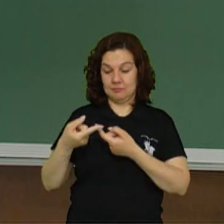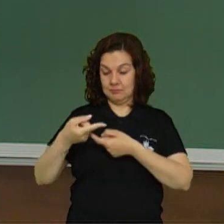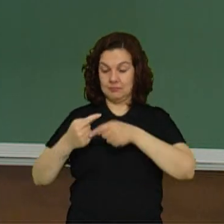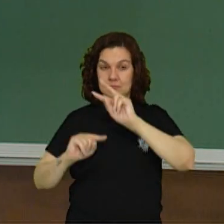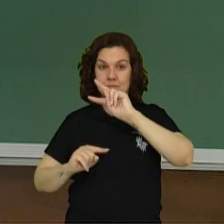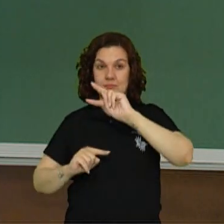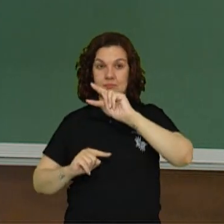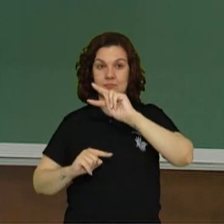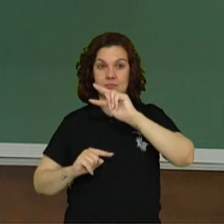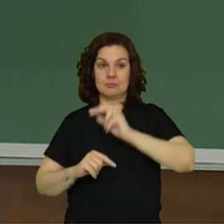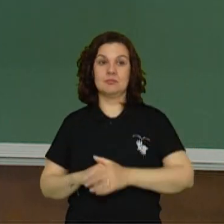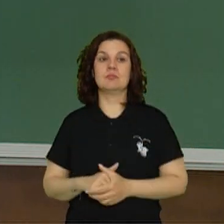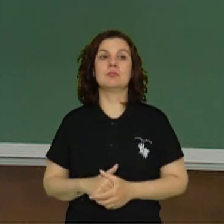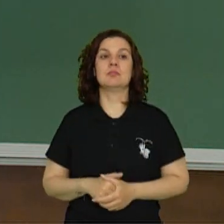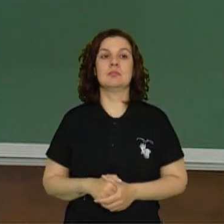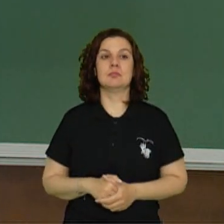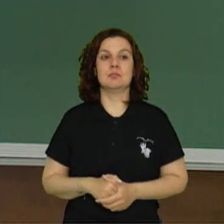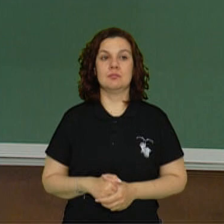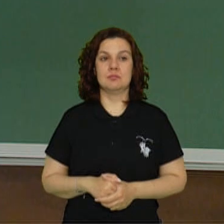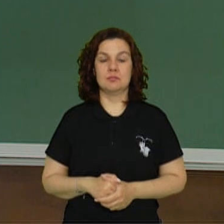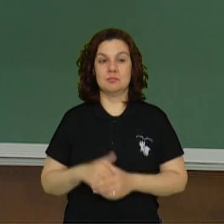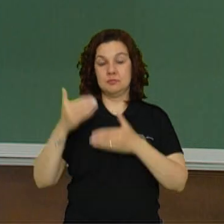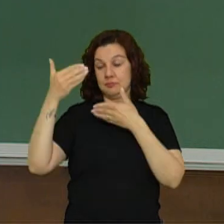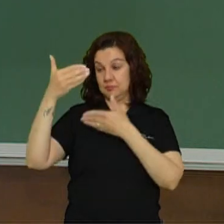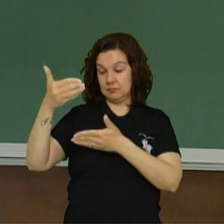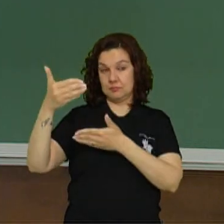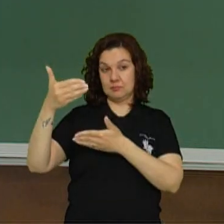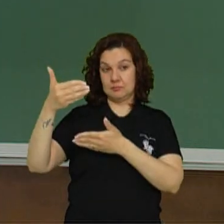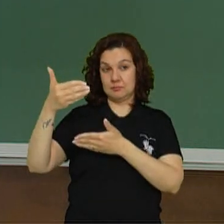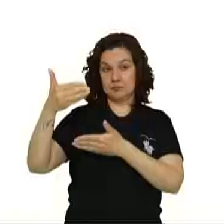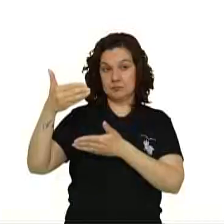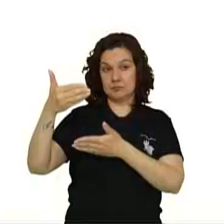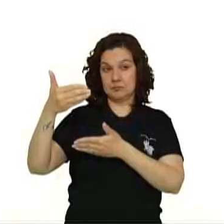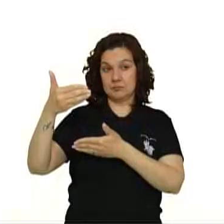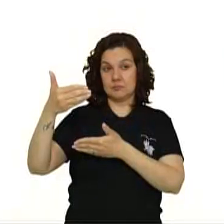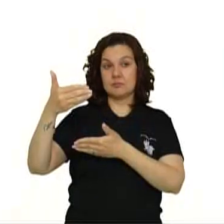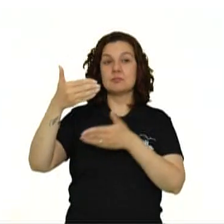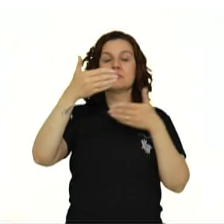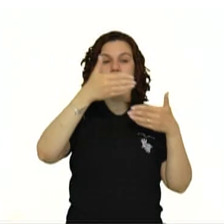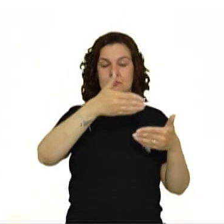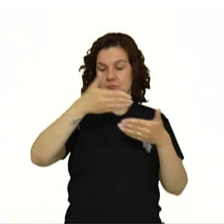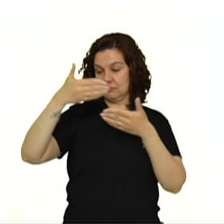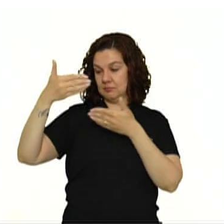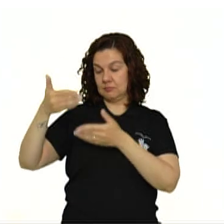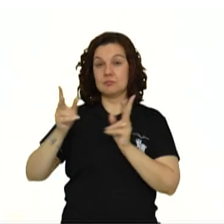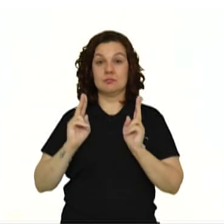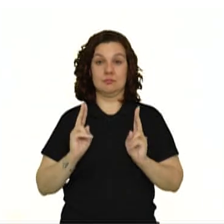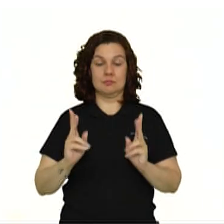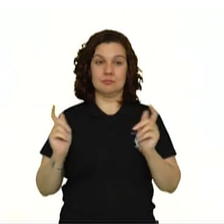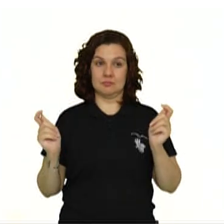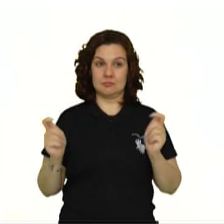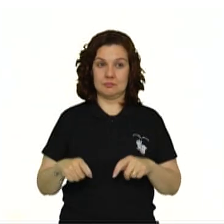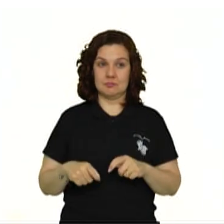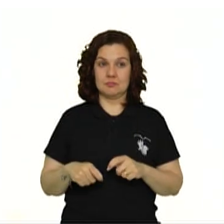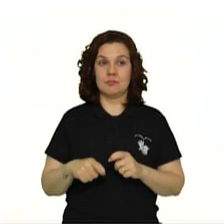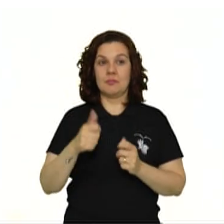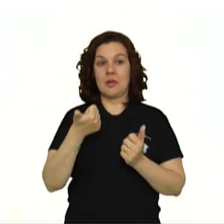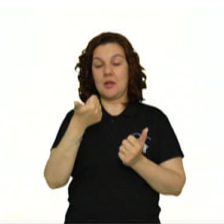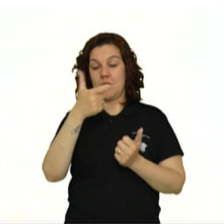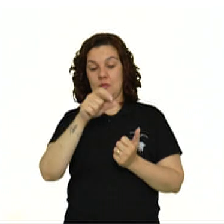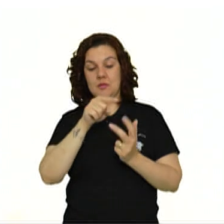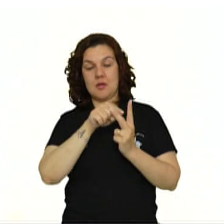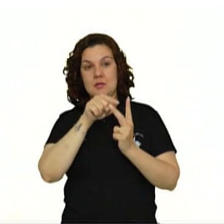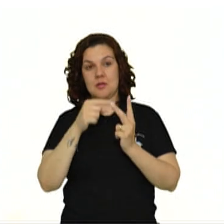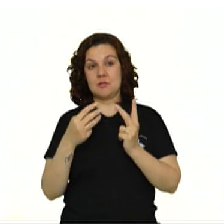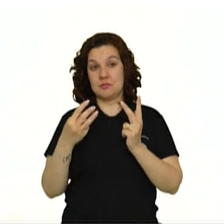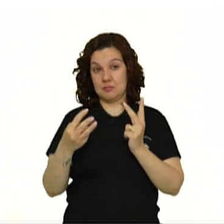isso aqui. Racionalizando, multiplica em cima e embaixo, numerador e denominador, pela mesma raiz de 3. 10 raiz de